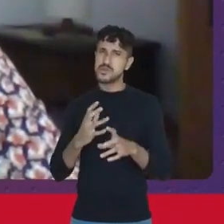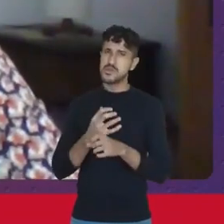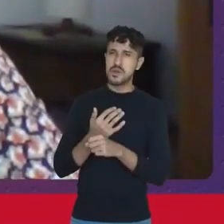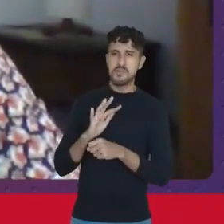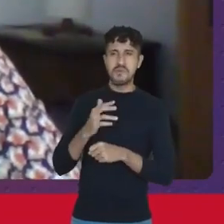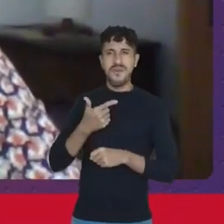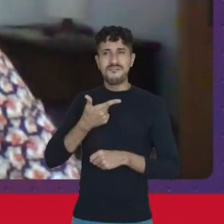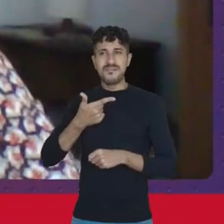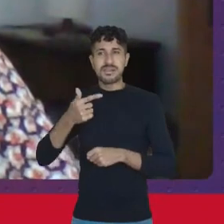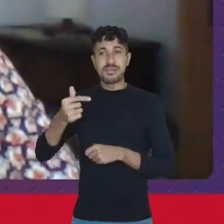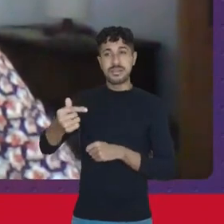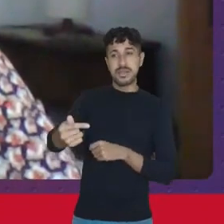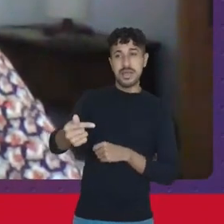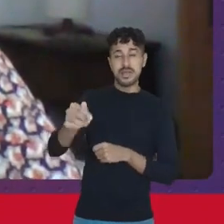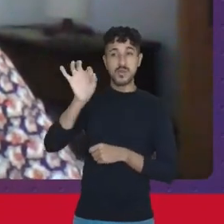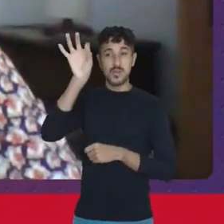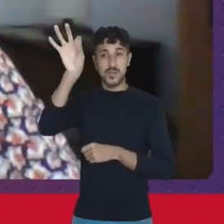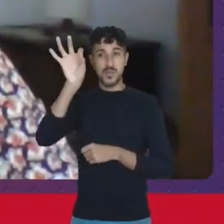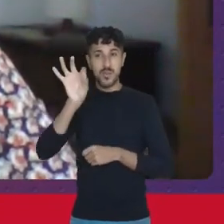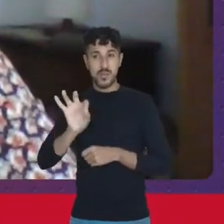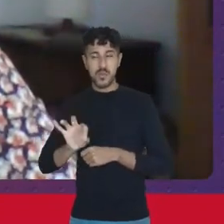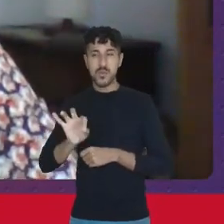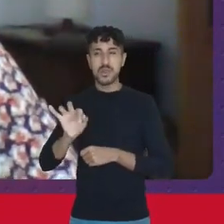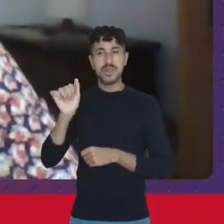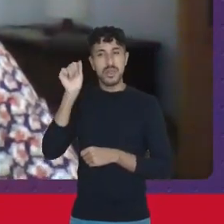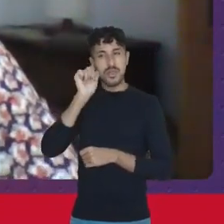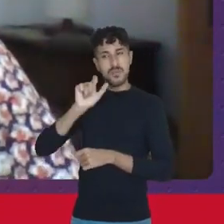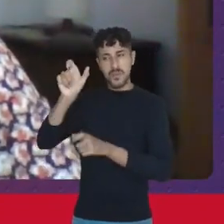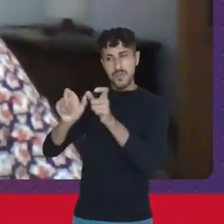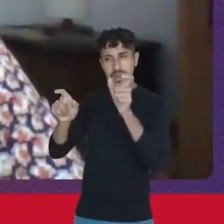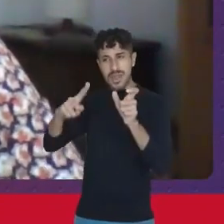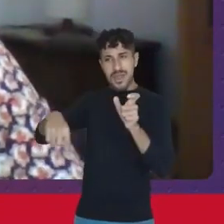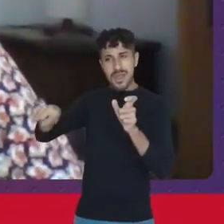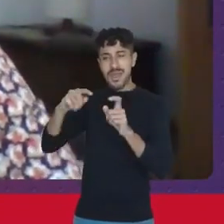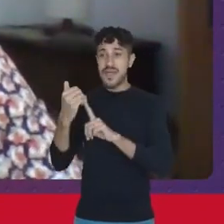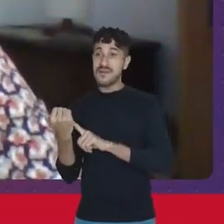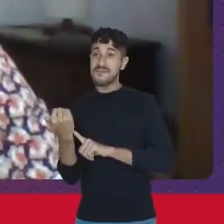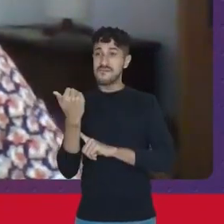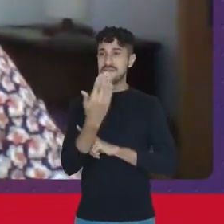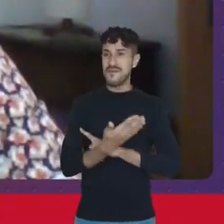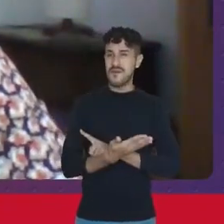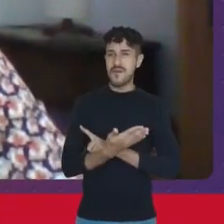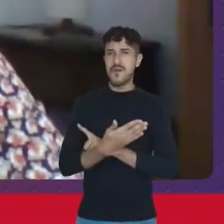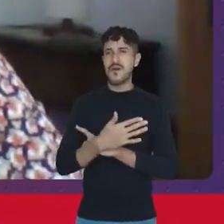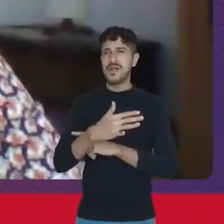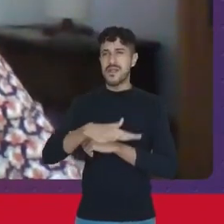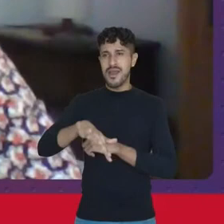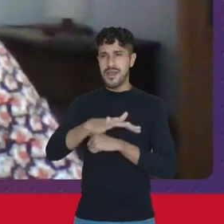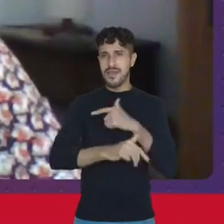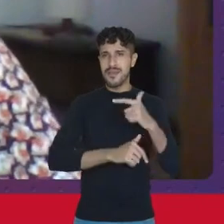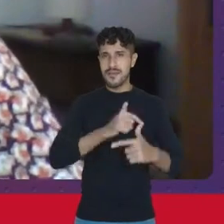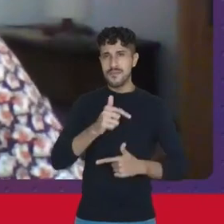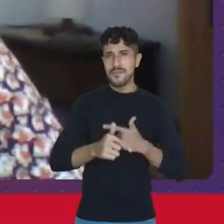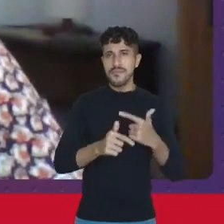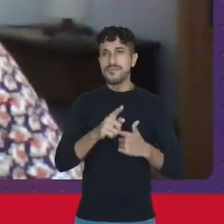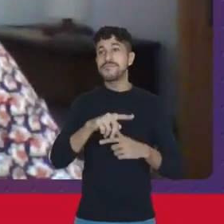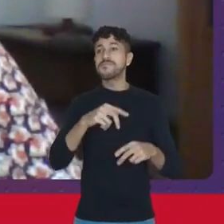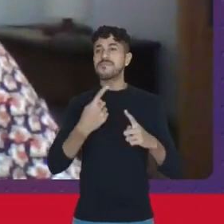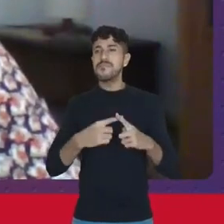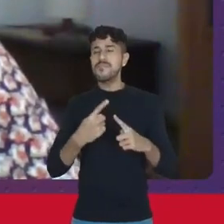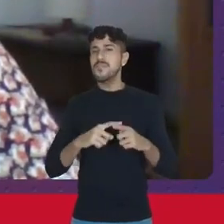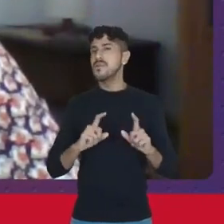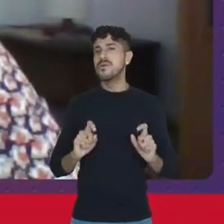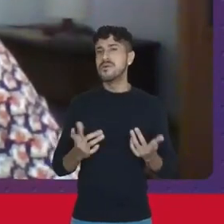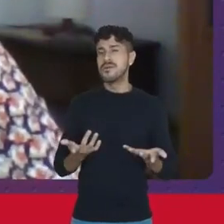de 27% das mulheres que estão fora da força de trabalho é